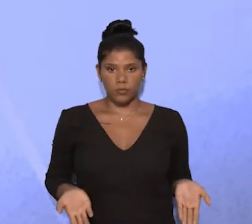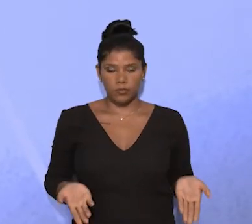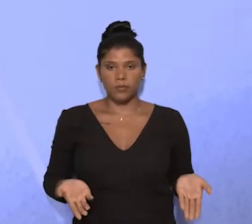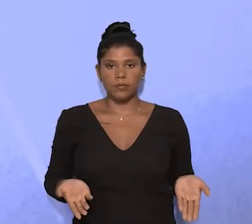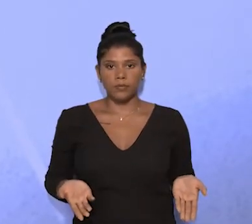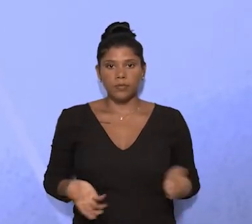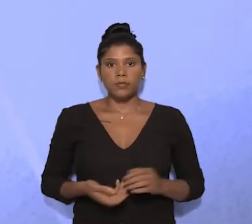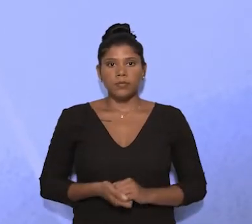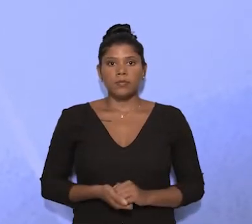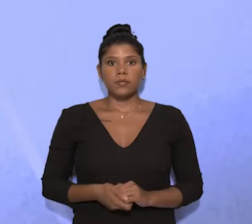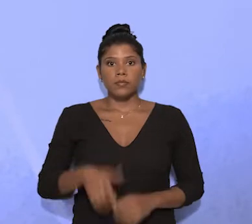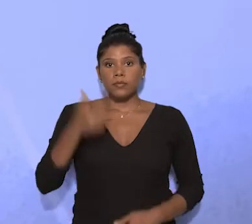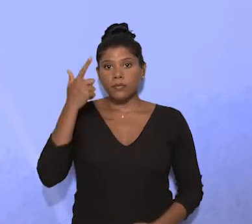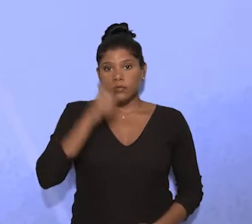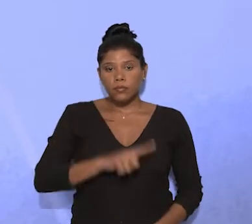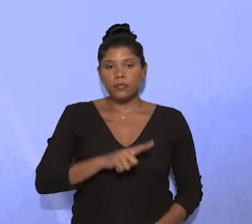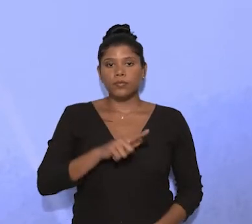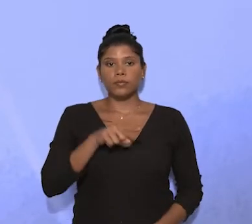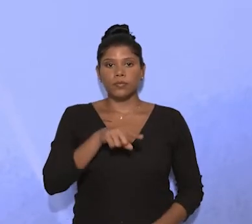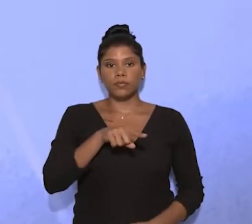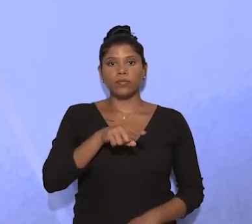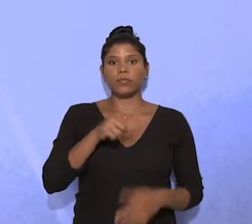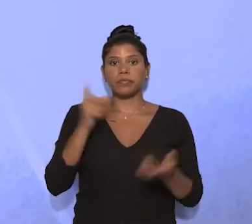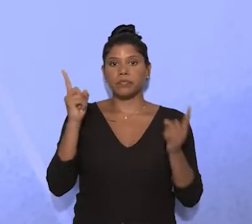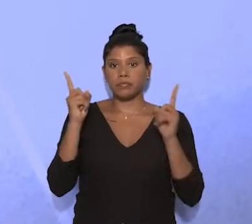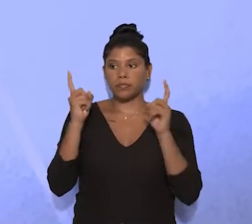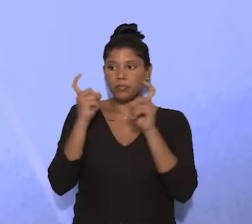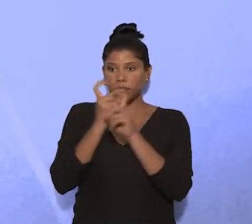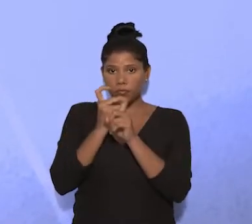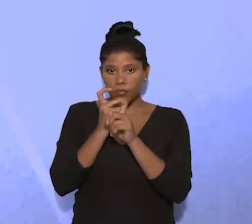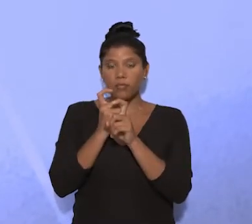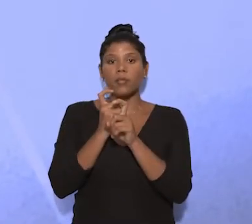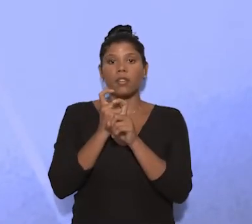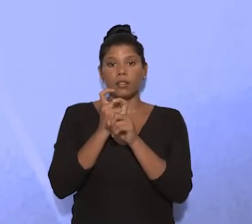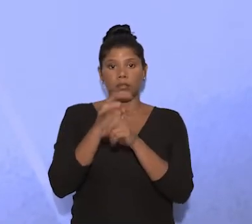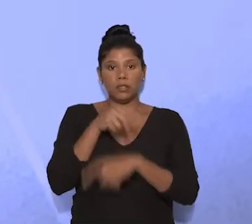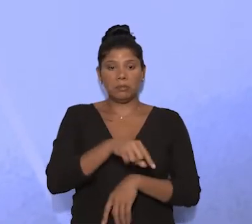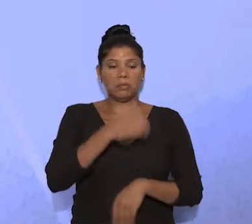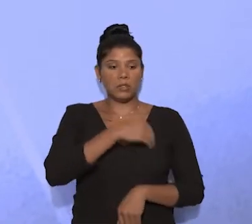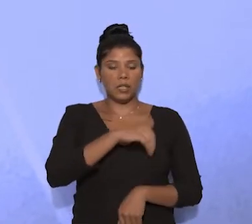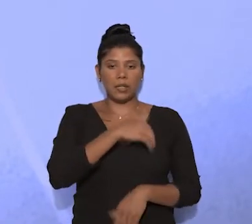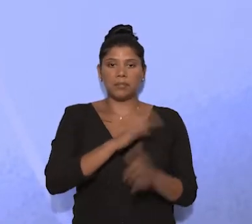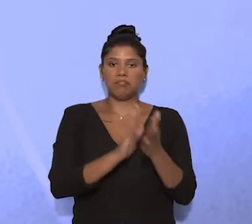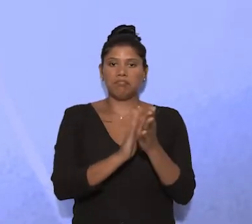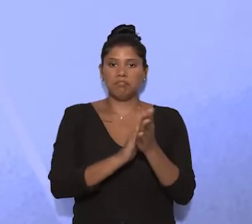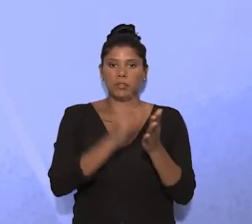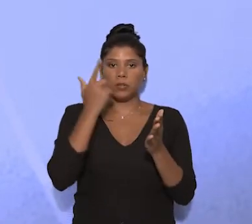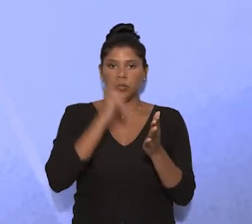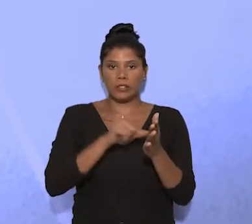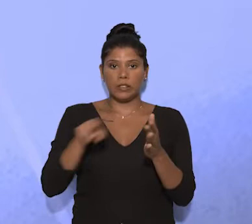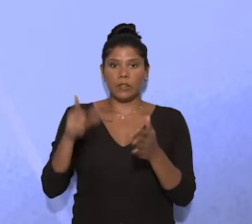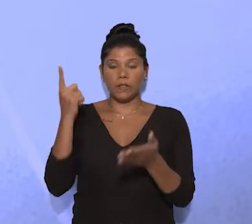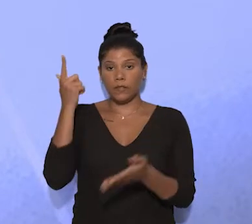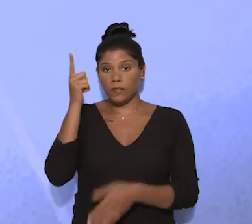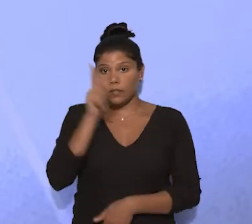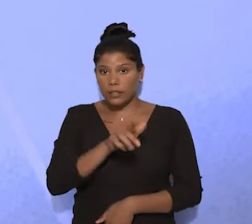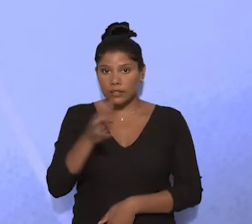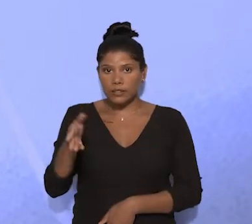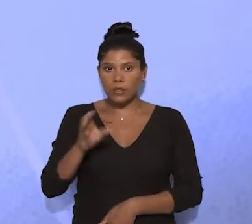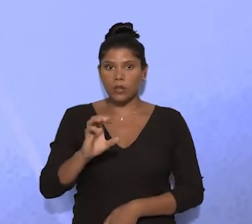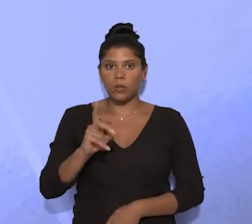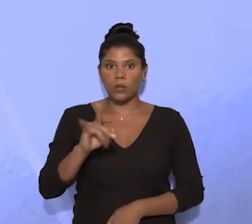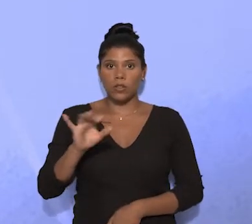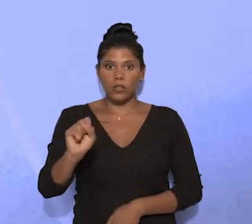ele não só venceu um time difícil de ser batido, ou pelo menos tem sido difícil de ser batido neste campeonato, mas ele venceu